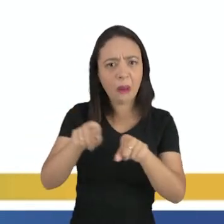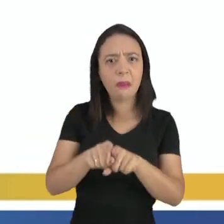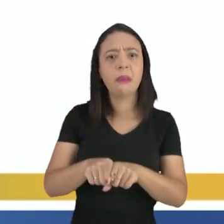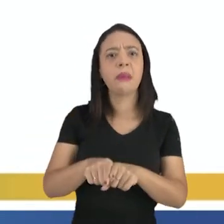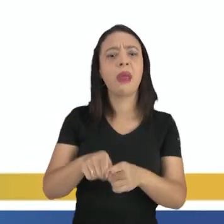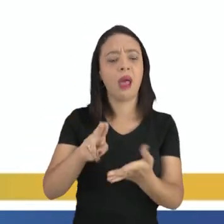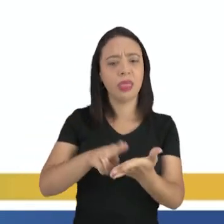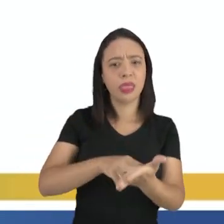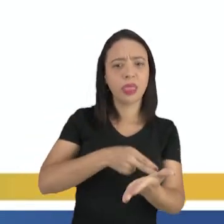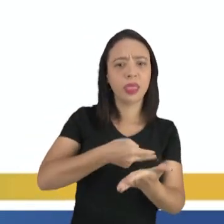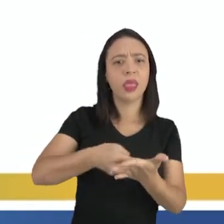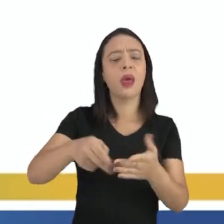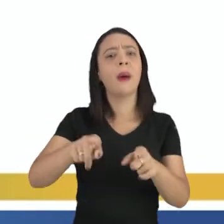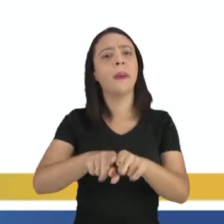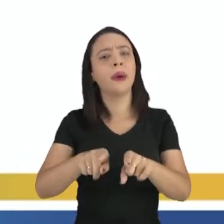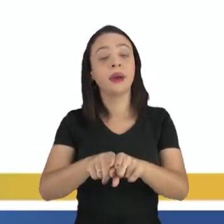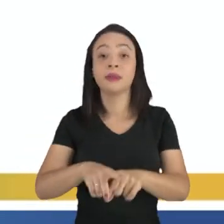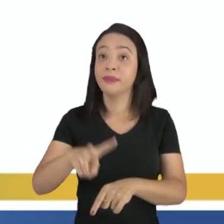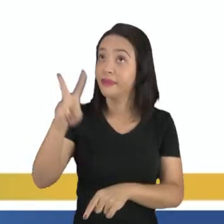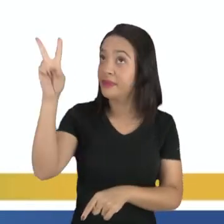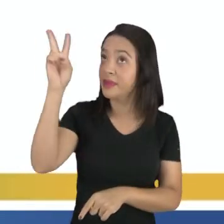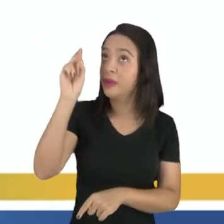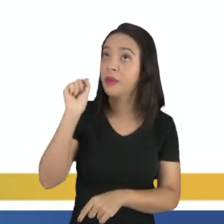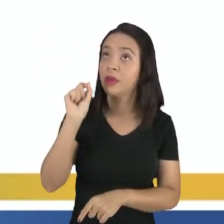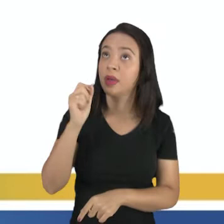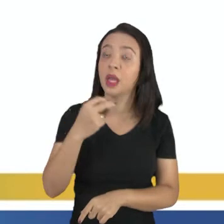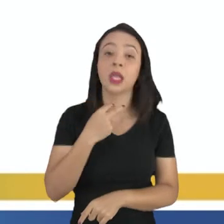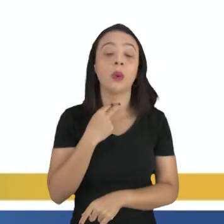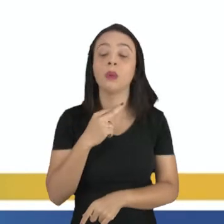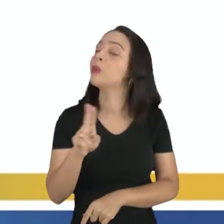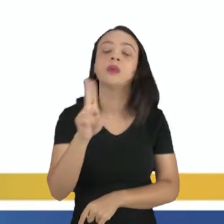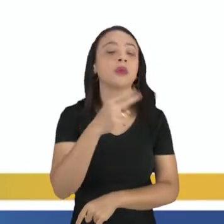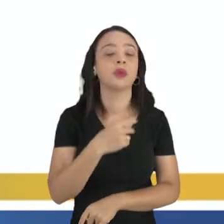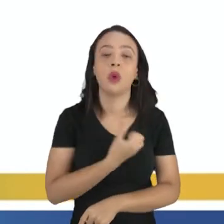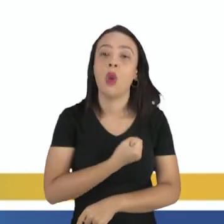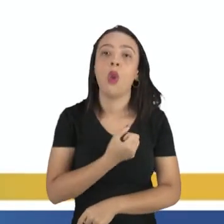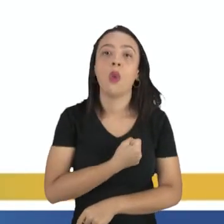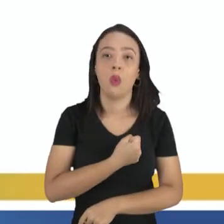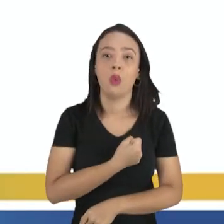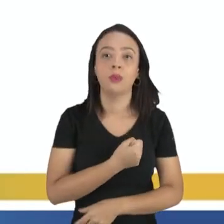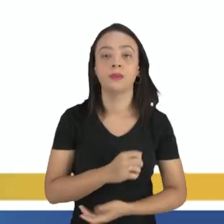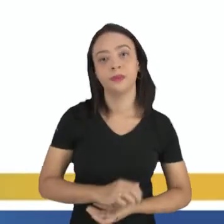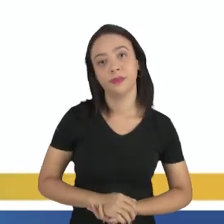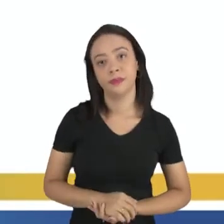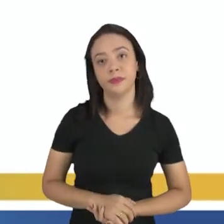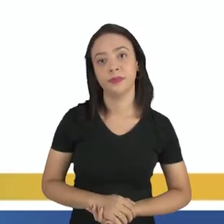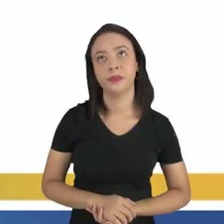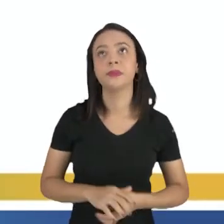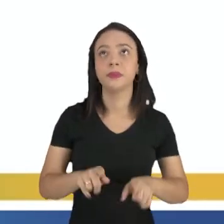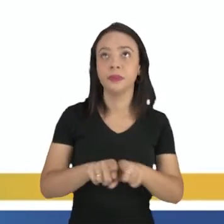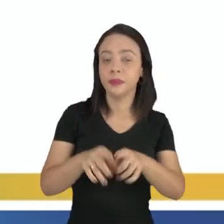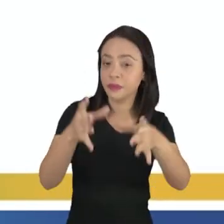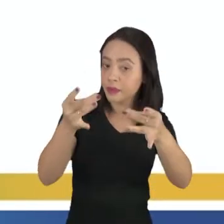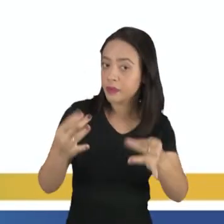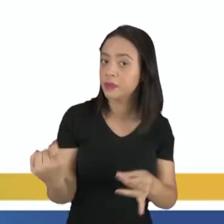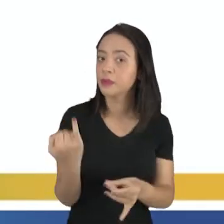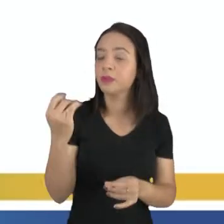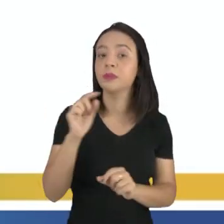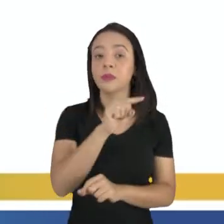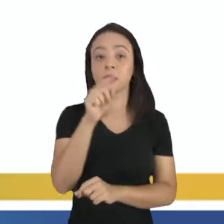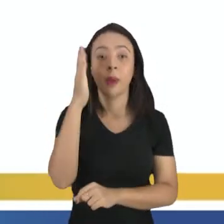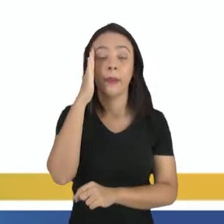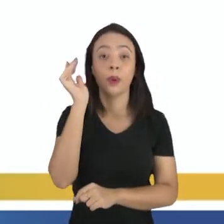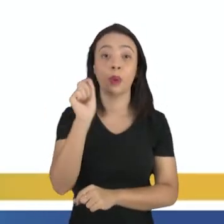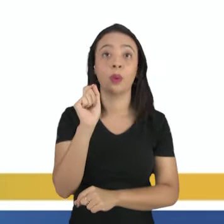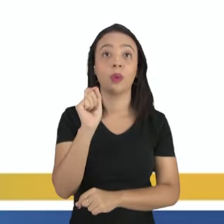é incontável. Então, lembrem-se que vocês não podem usar numeral com essas palavras, tá? Outro detalhe, pessoal, para vocês saberem